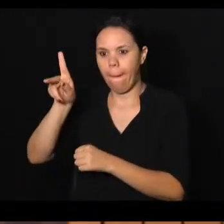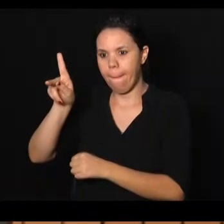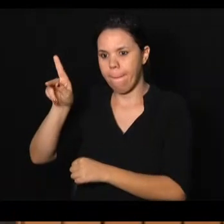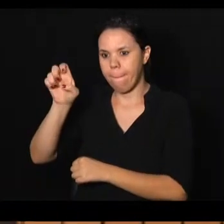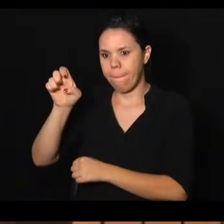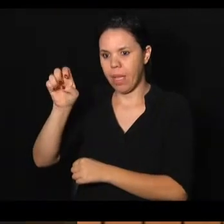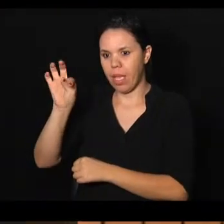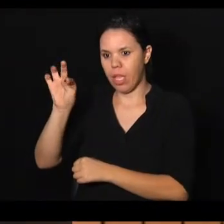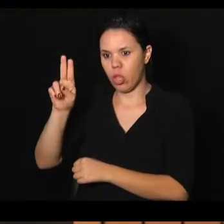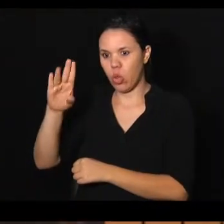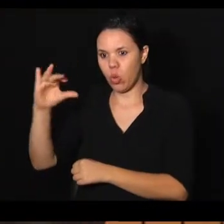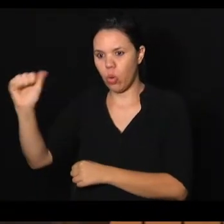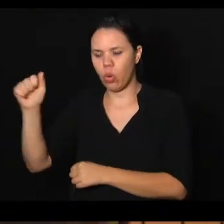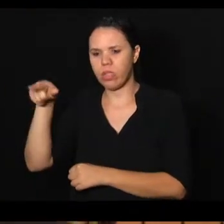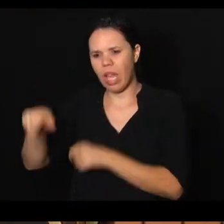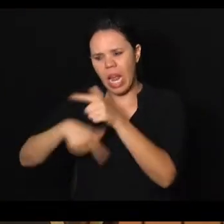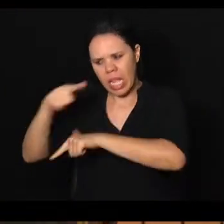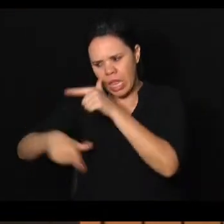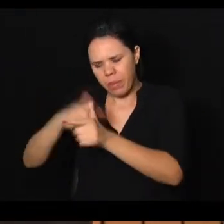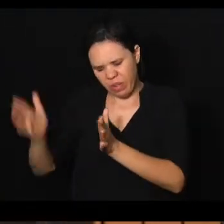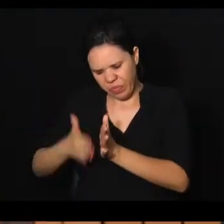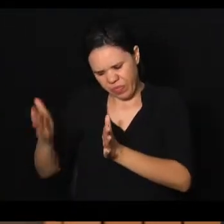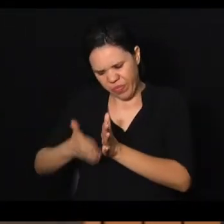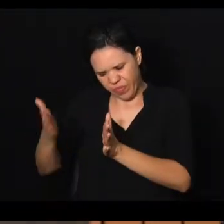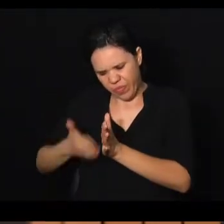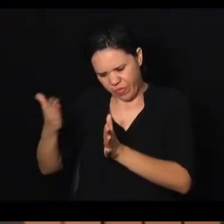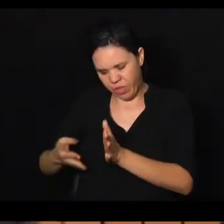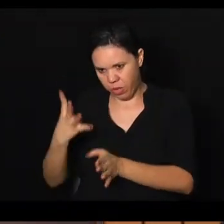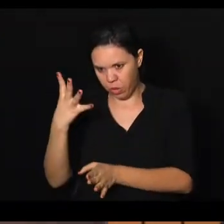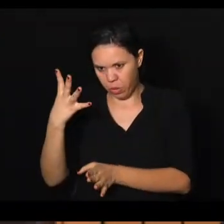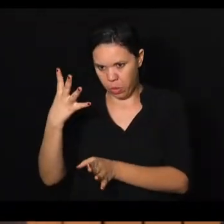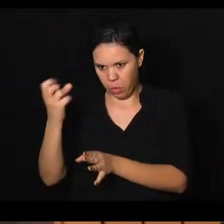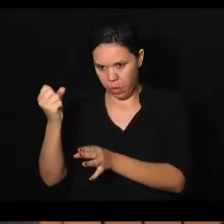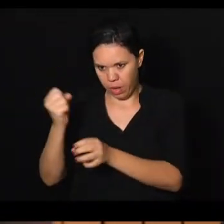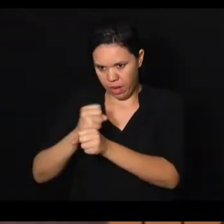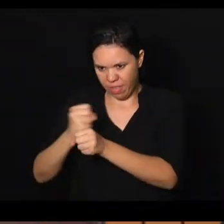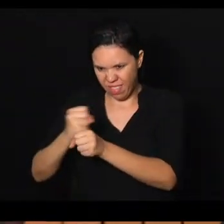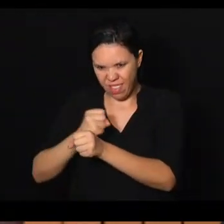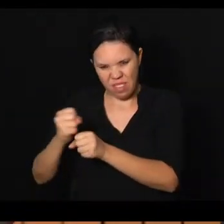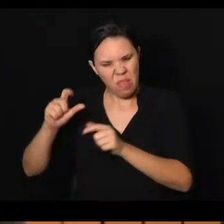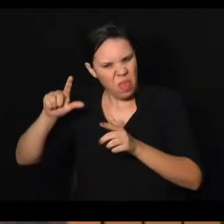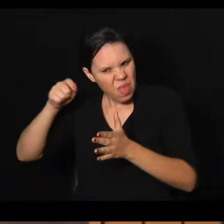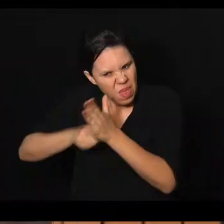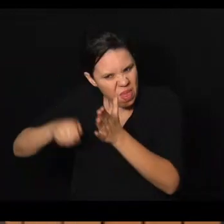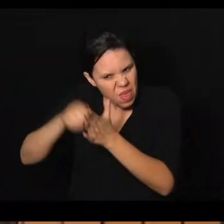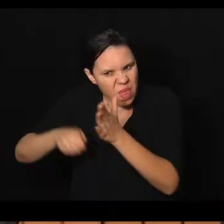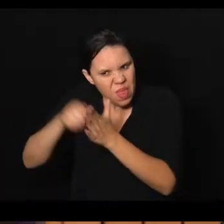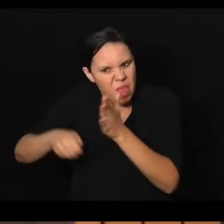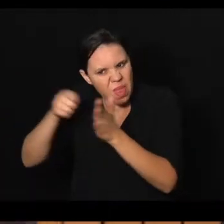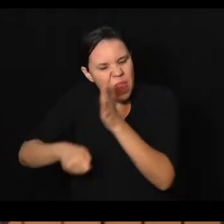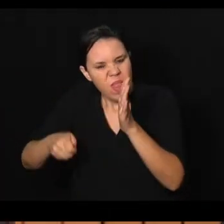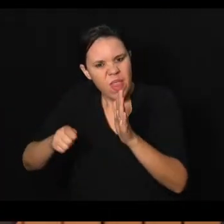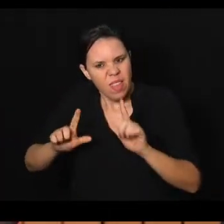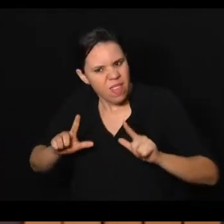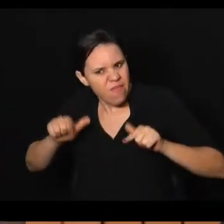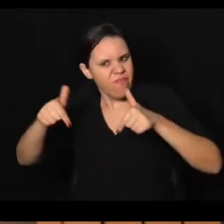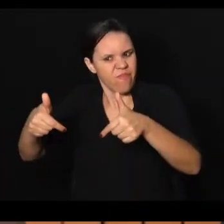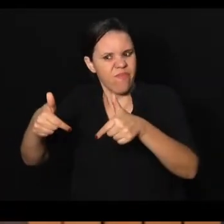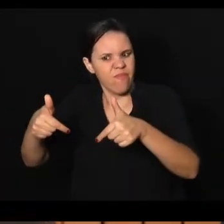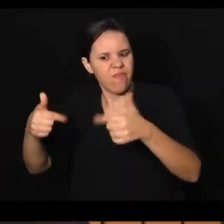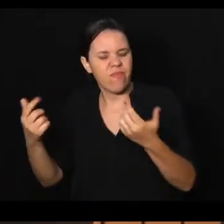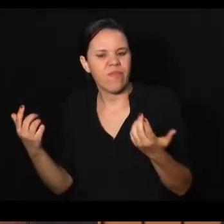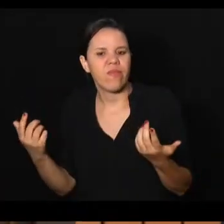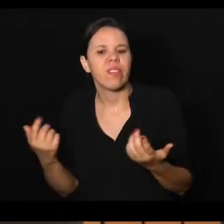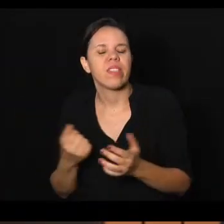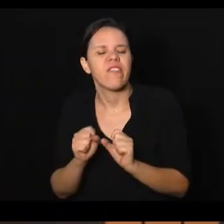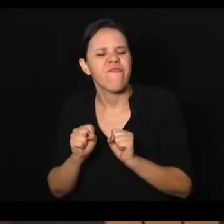mulher que vem do chão de fábrica, 40 anos na luta em defesa dos direitos das crianças,